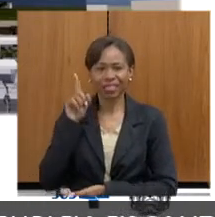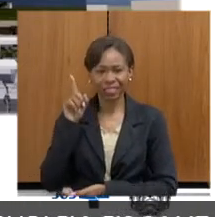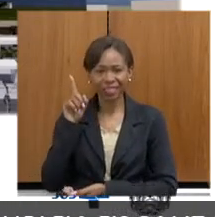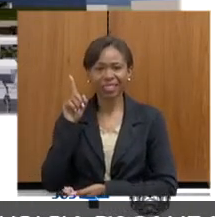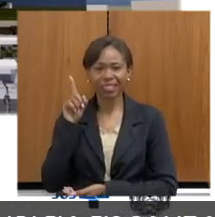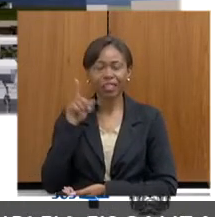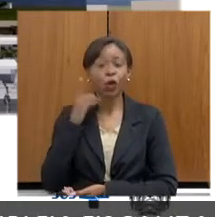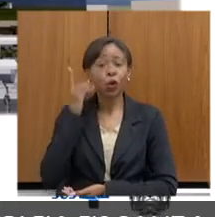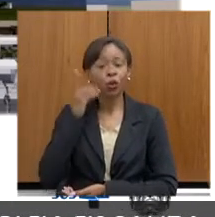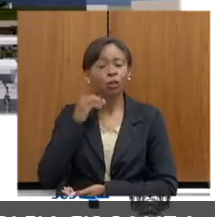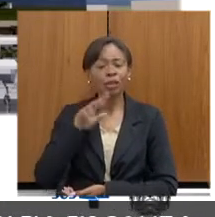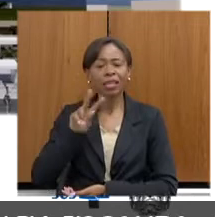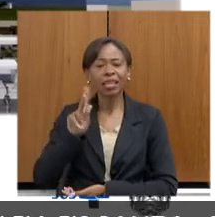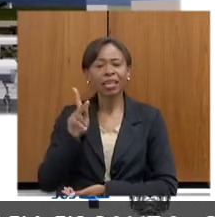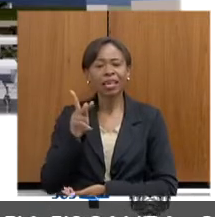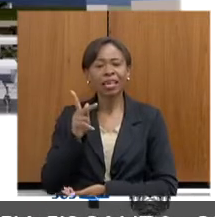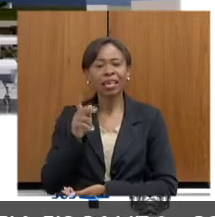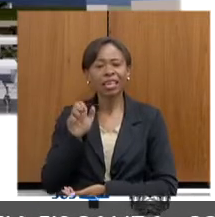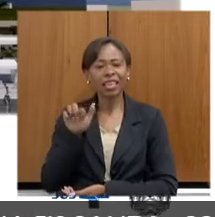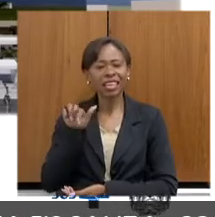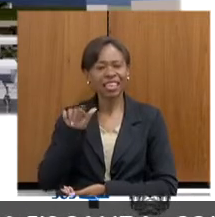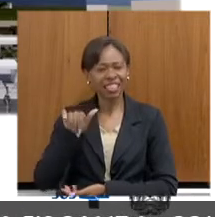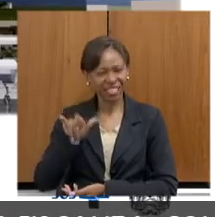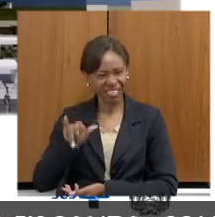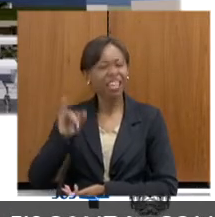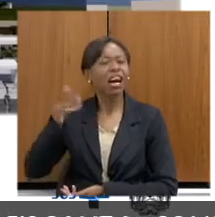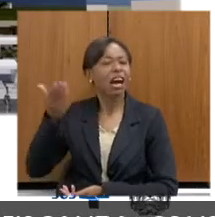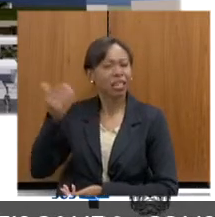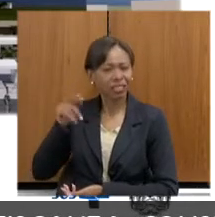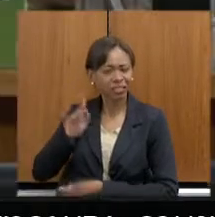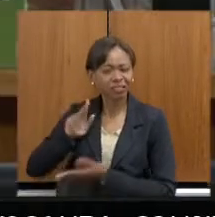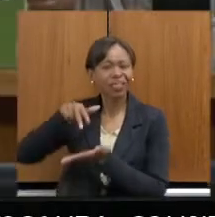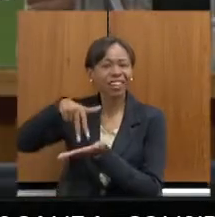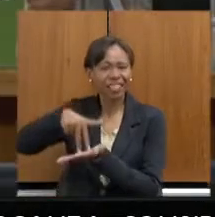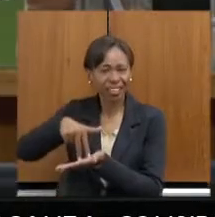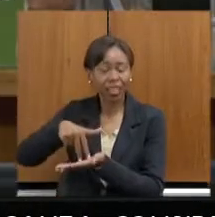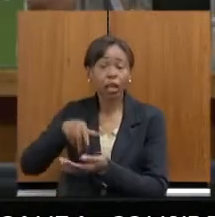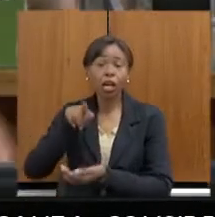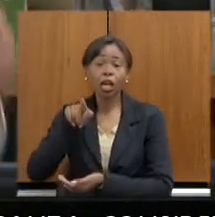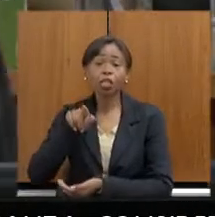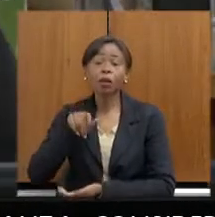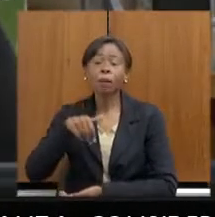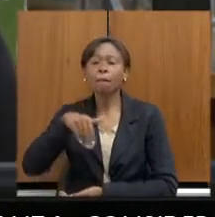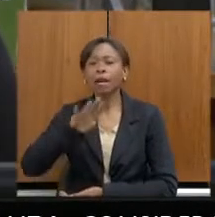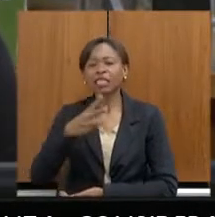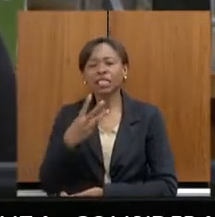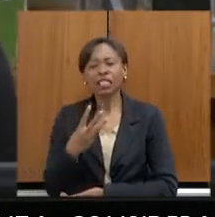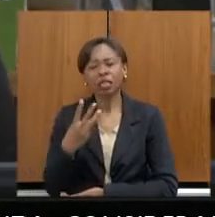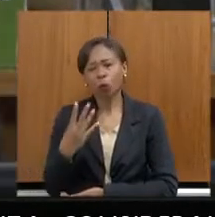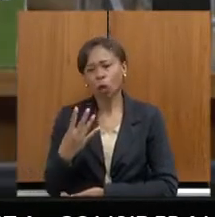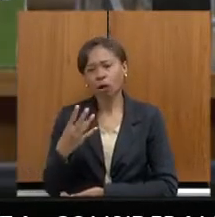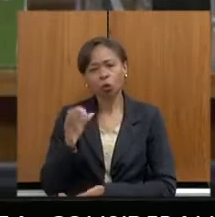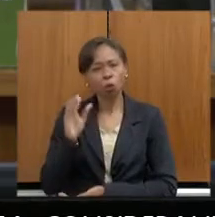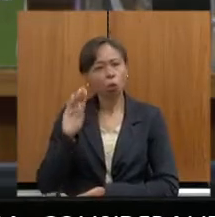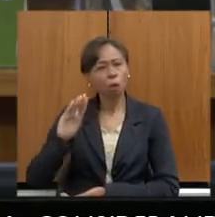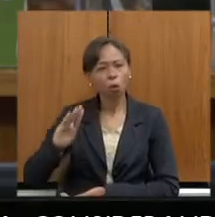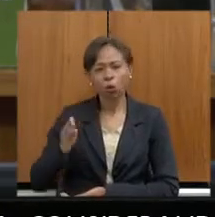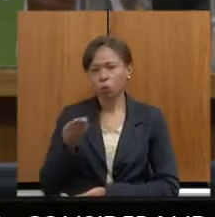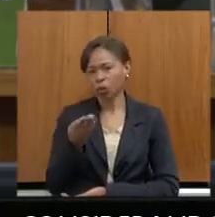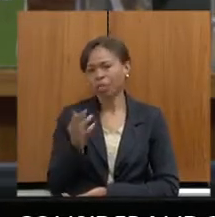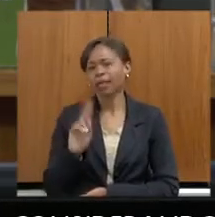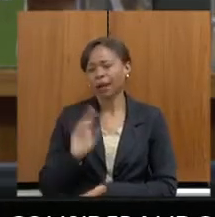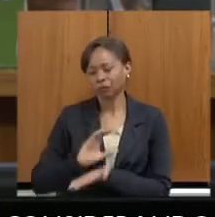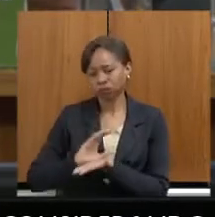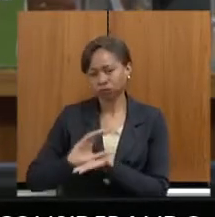no o deputado ele tá aqui não tava até lá nesse dia esse novo hospital mais de 34 milhões de reais o novo agarrar di